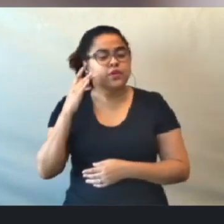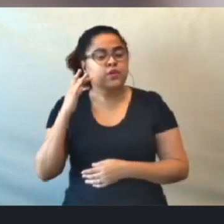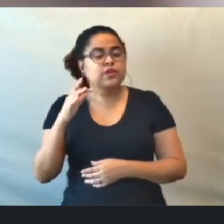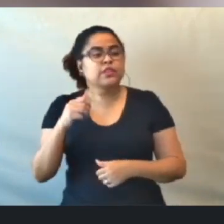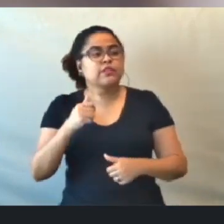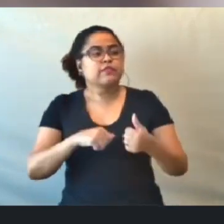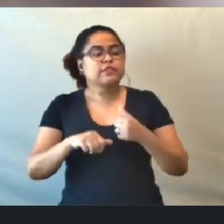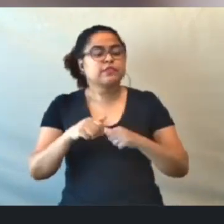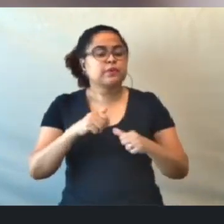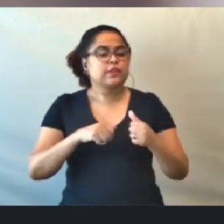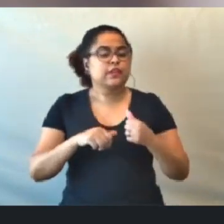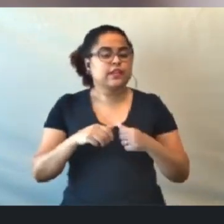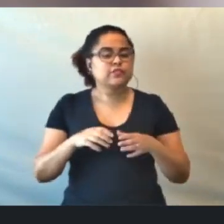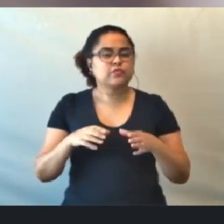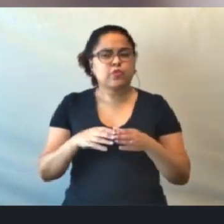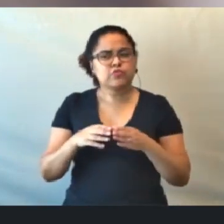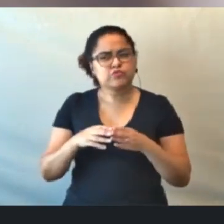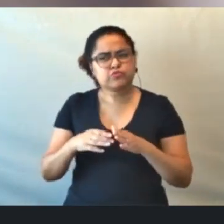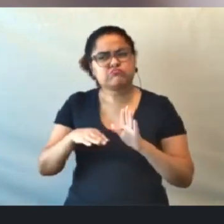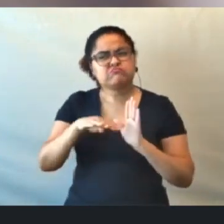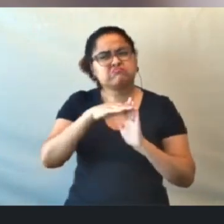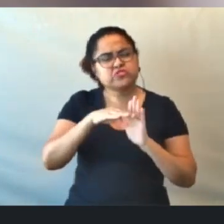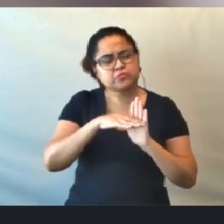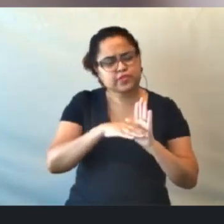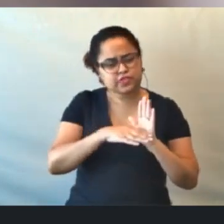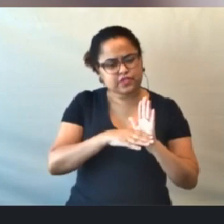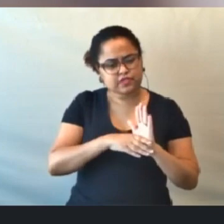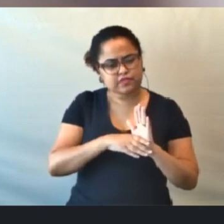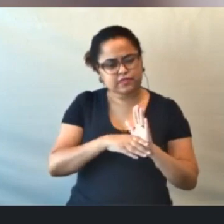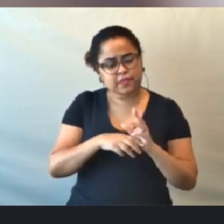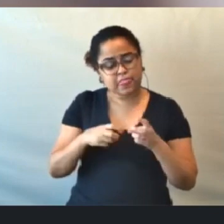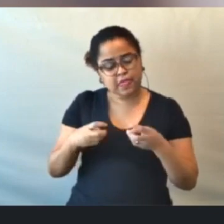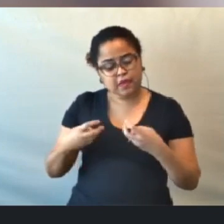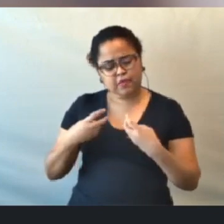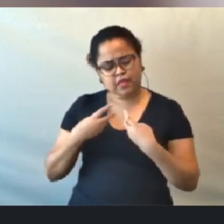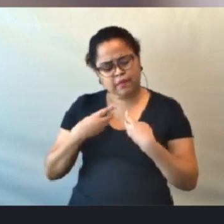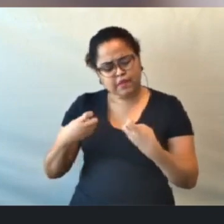medidas. A meu ver, eu acho que a prefeitura está tomando